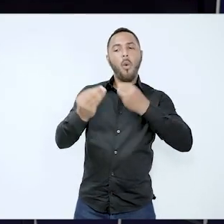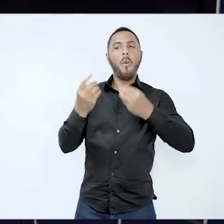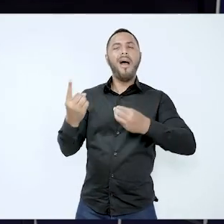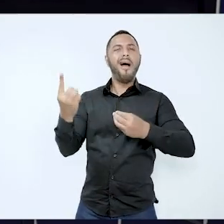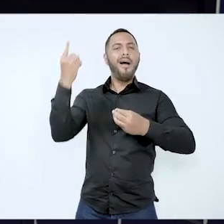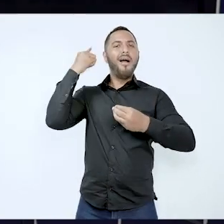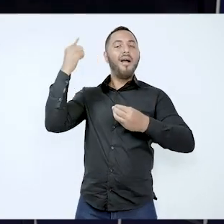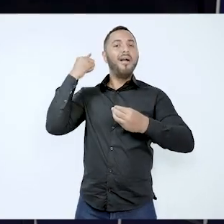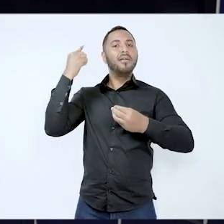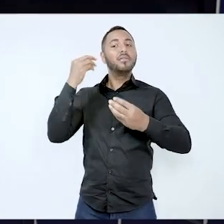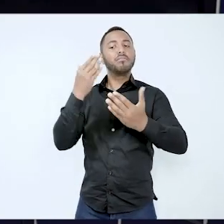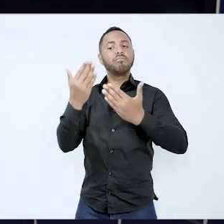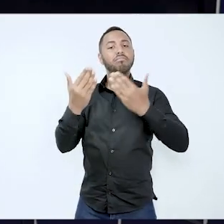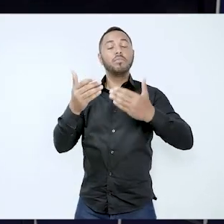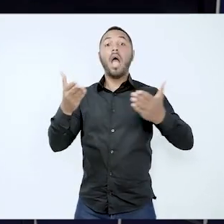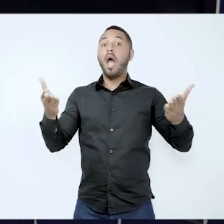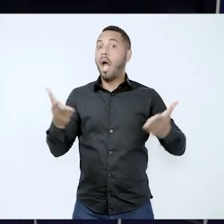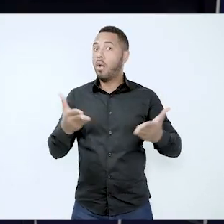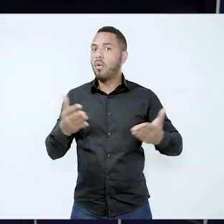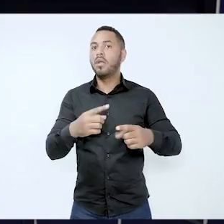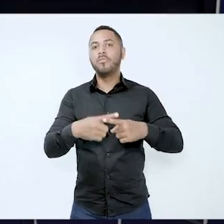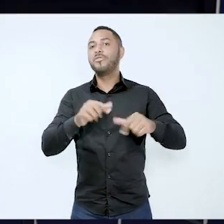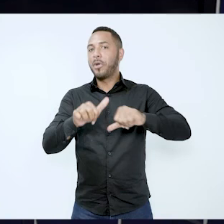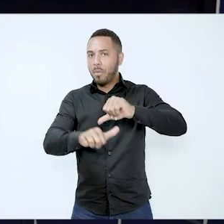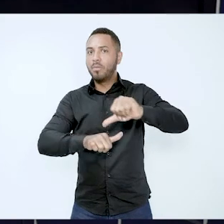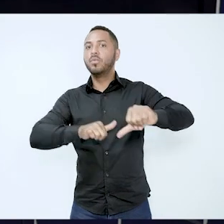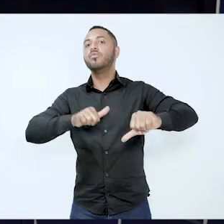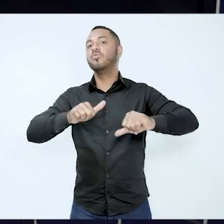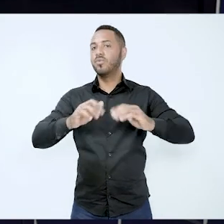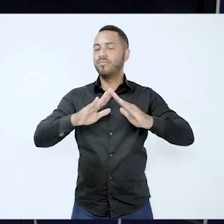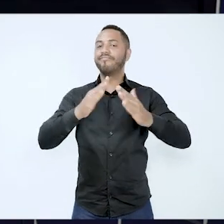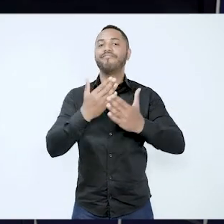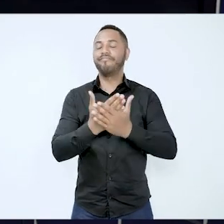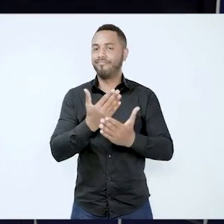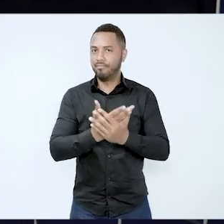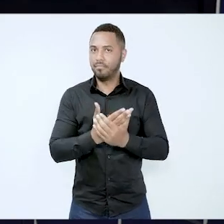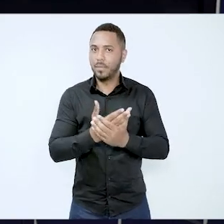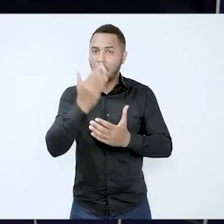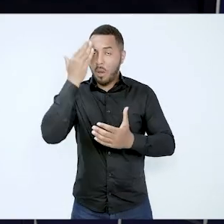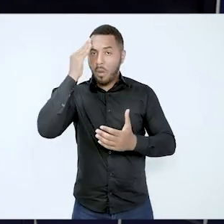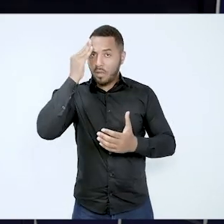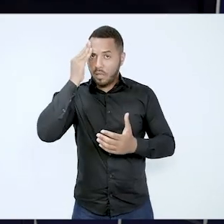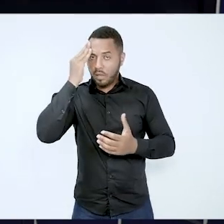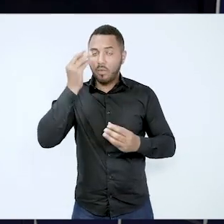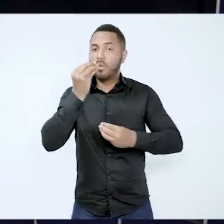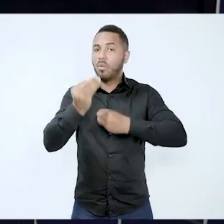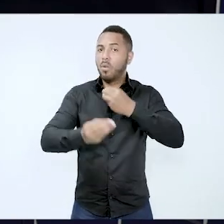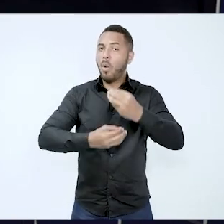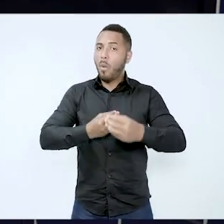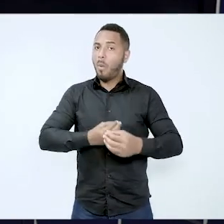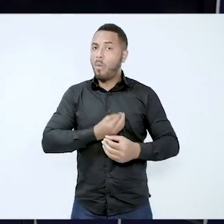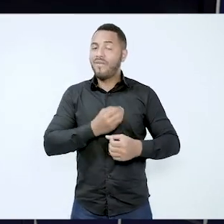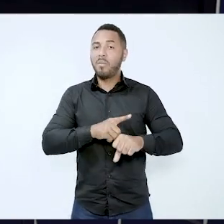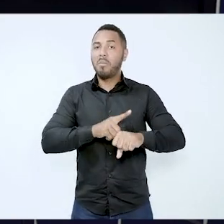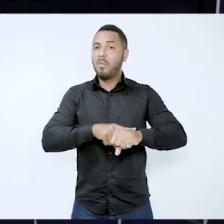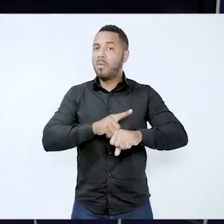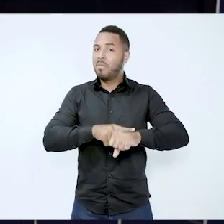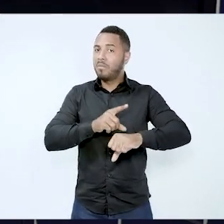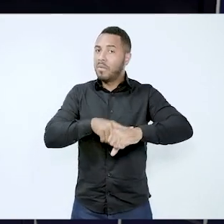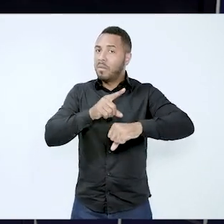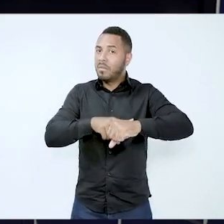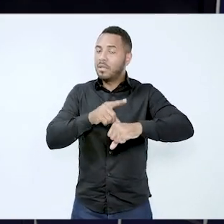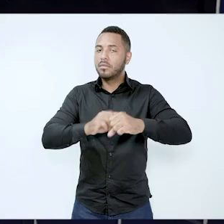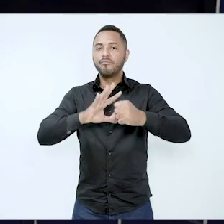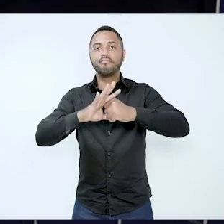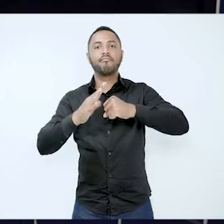comparar como era antes da pandemia e como é a escola hoje em dia, como é que você está vivendo